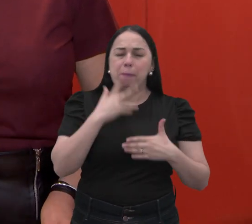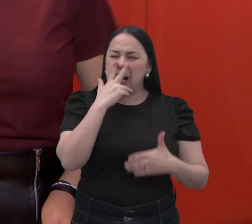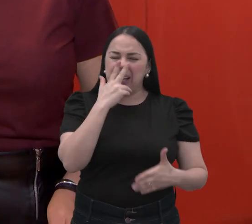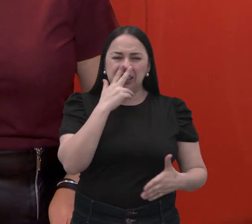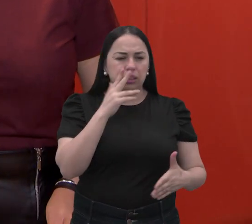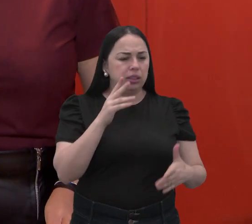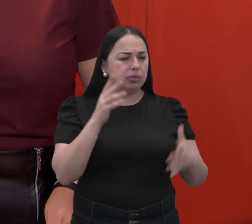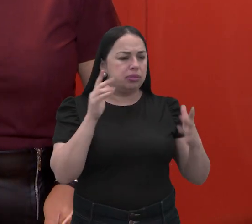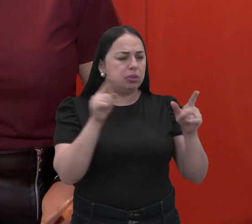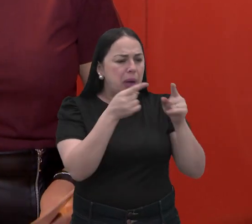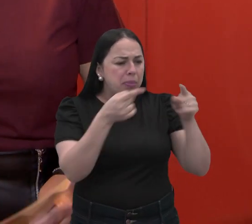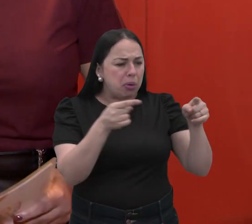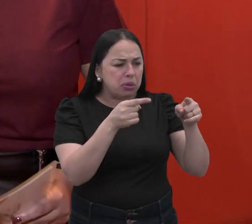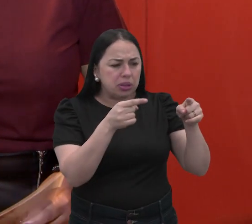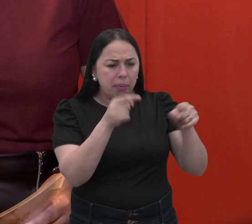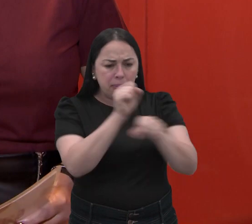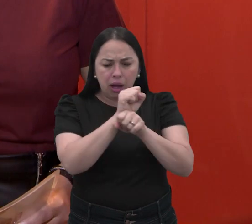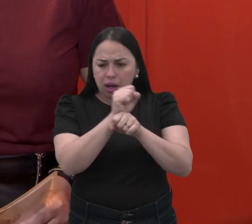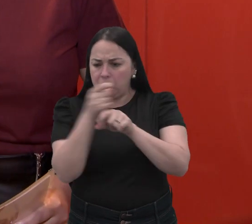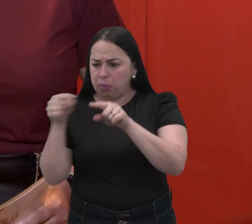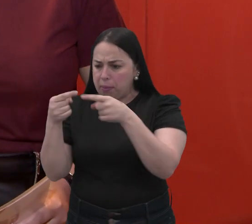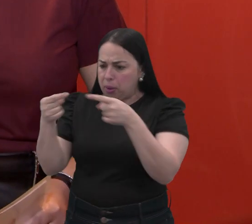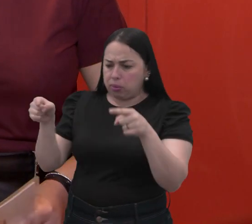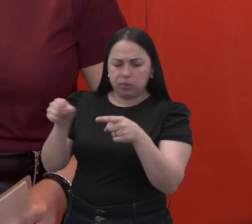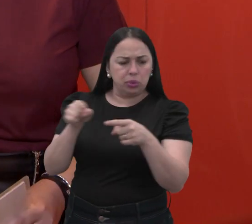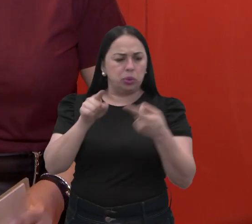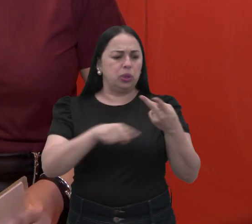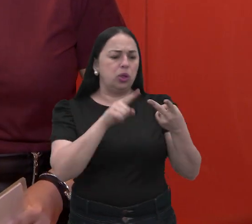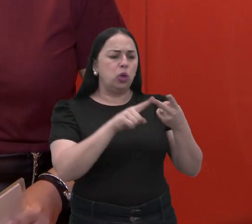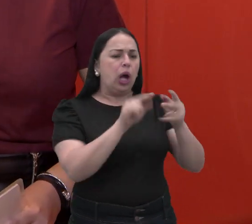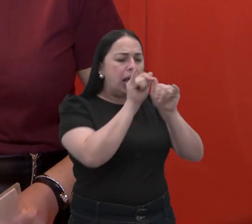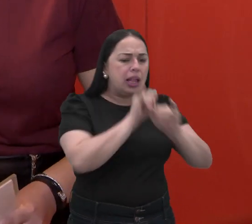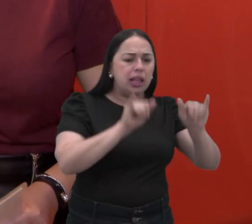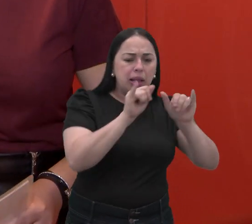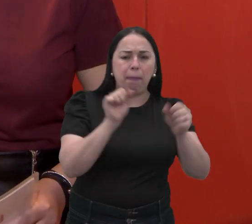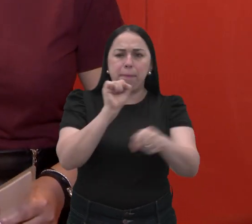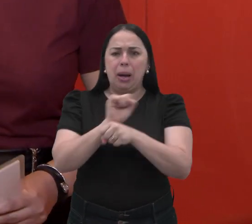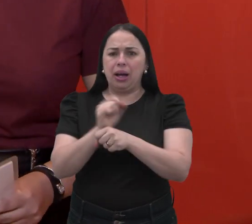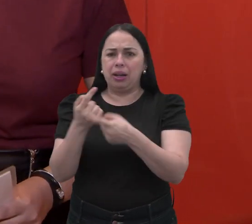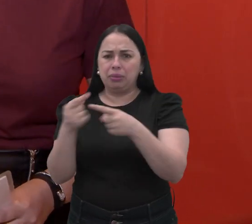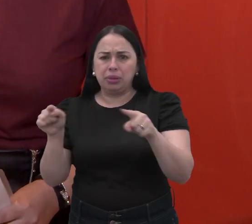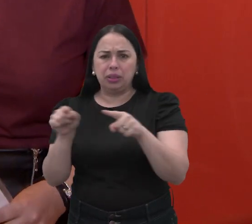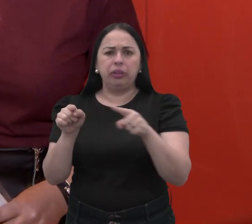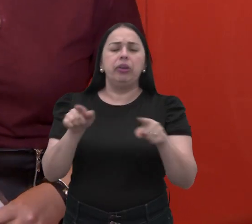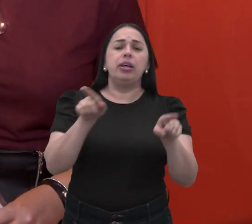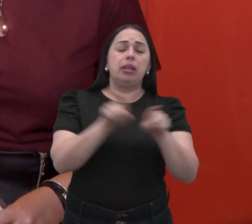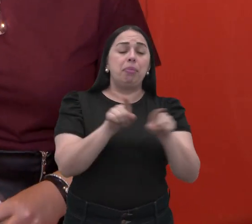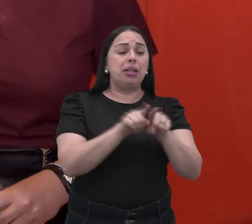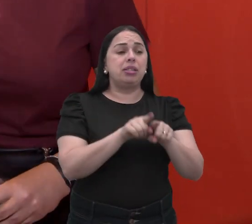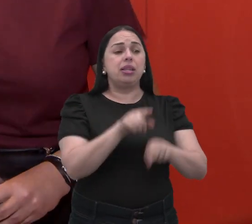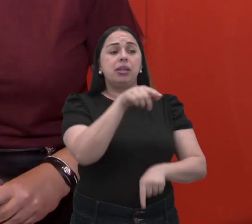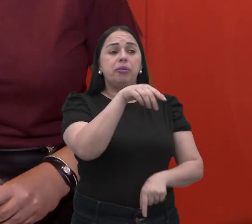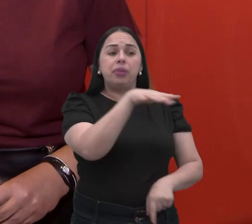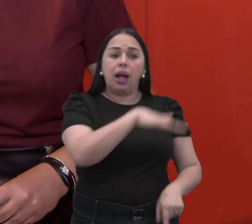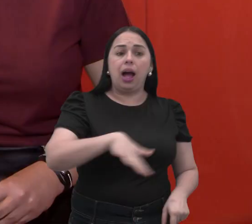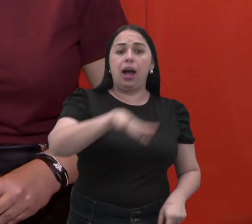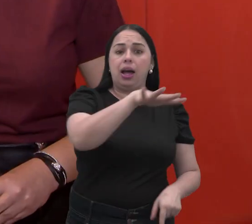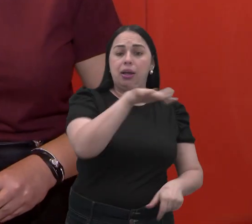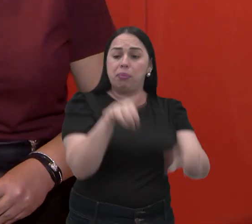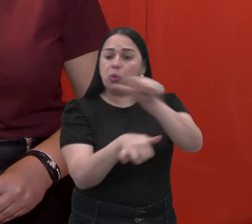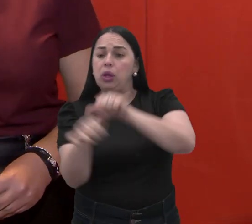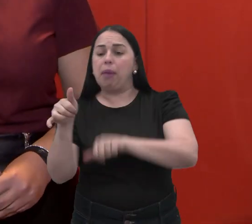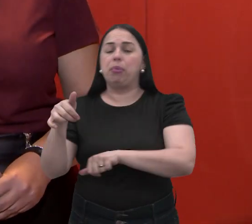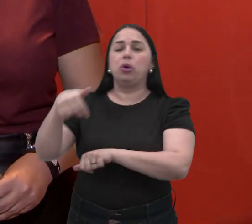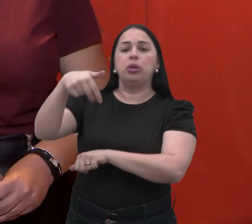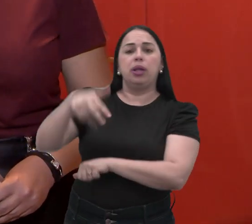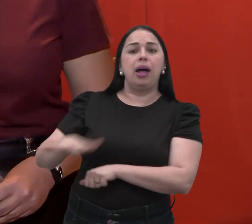quando parece que sai do ar, às vezes entre uma música e outra, entre um anúncio e outro, principalmente se vai sair do regional e ir pro nacional,